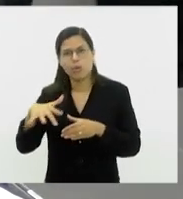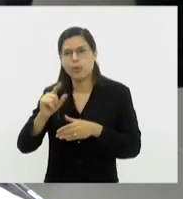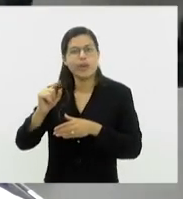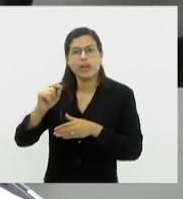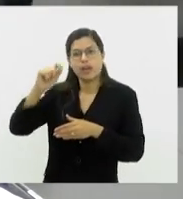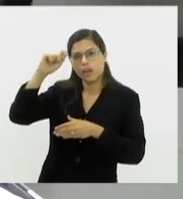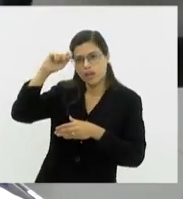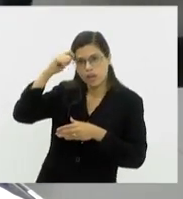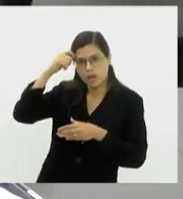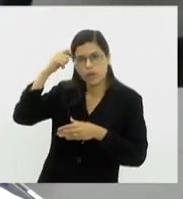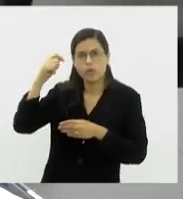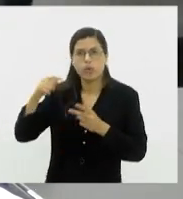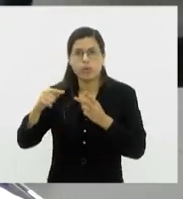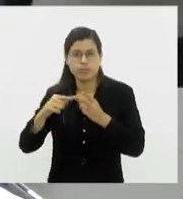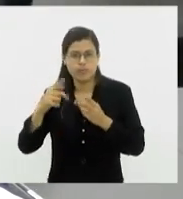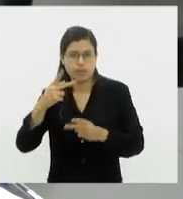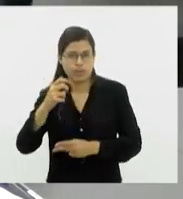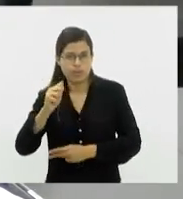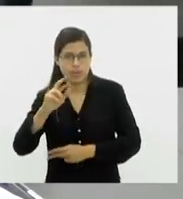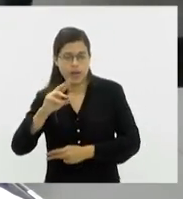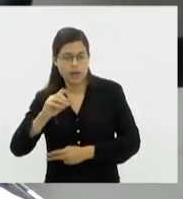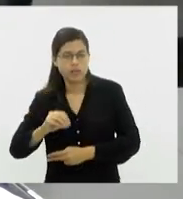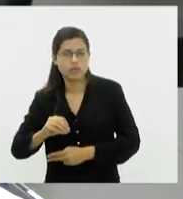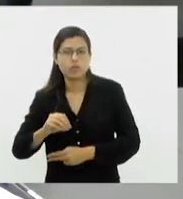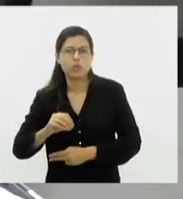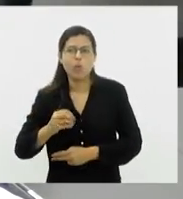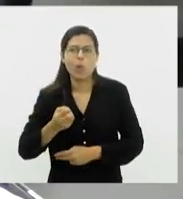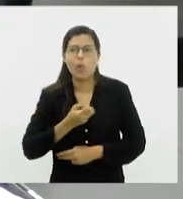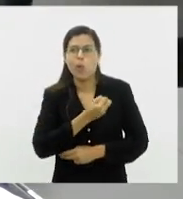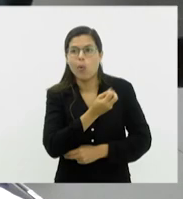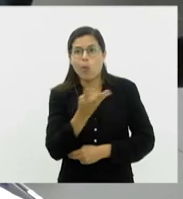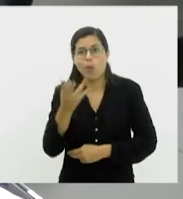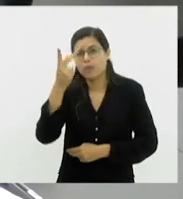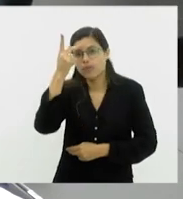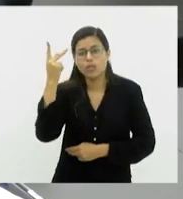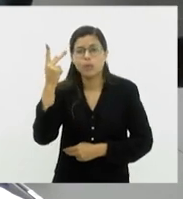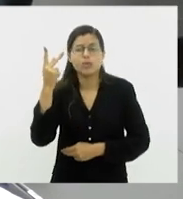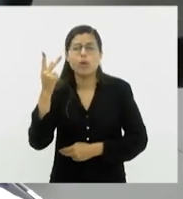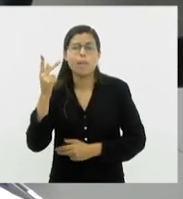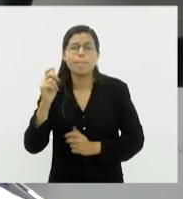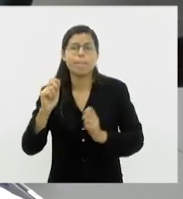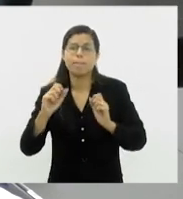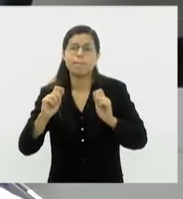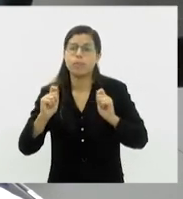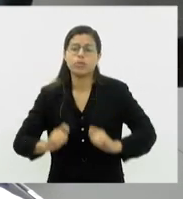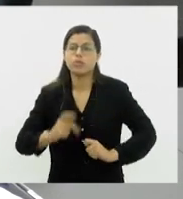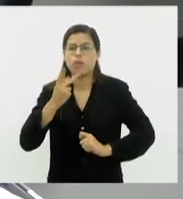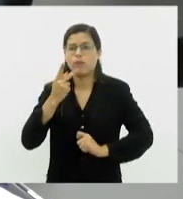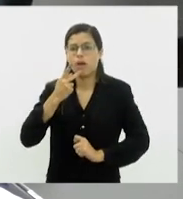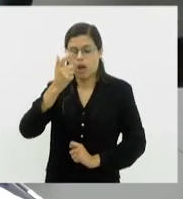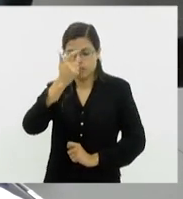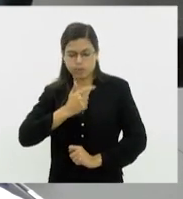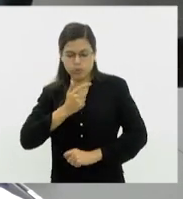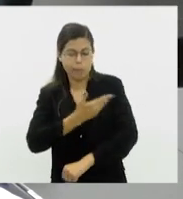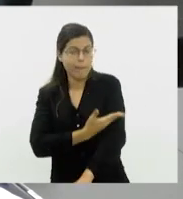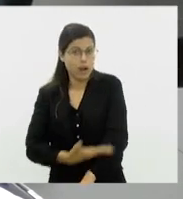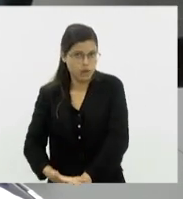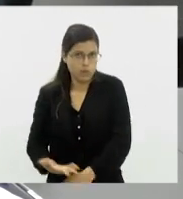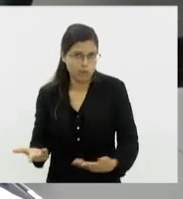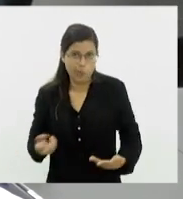se olhar quem tá em volta da gente quantos podem se declarar Branco Presidente quantos vão se declarar brancos então